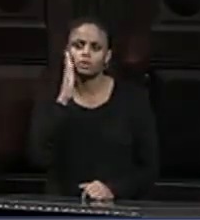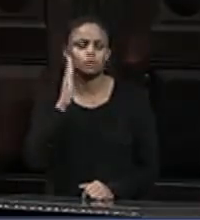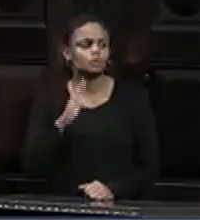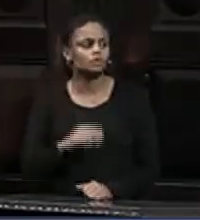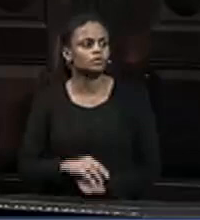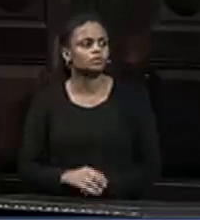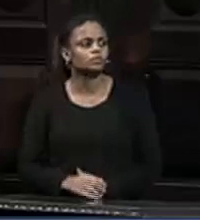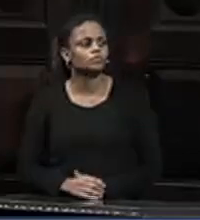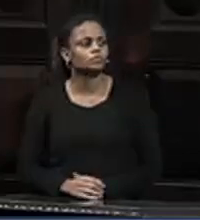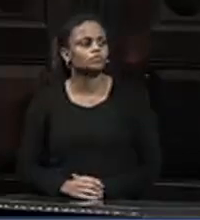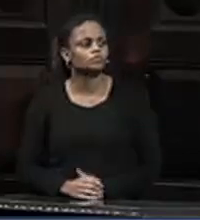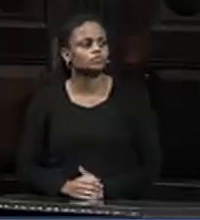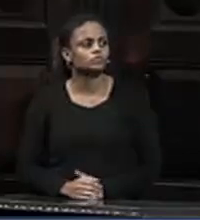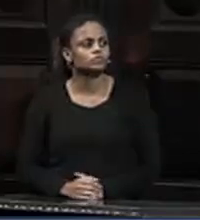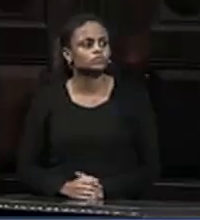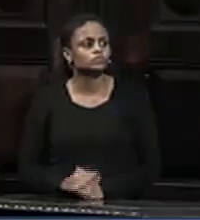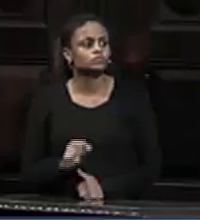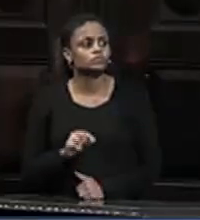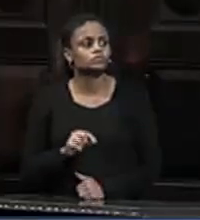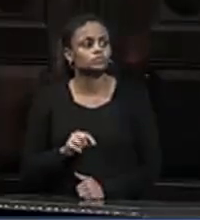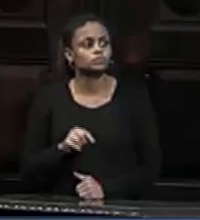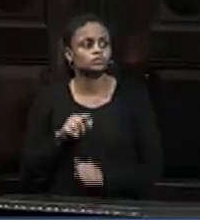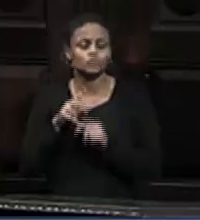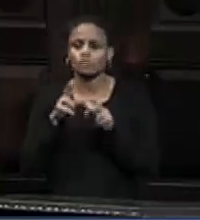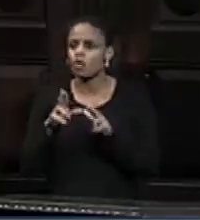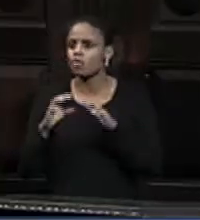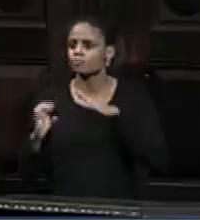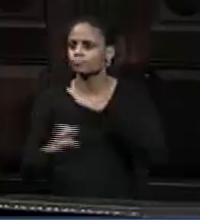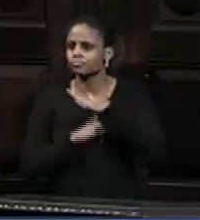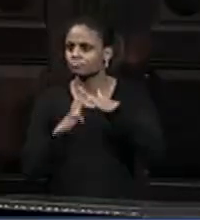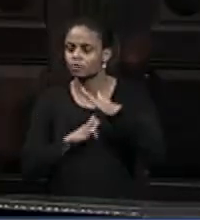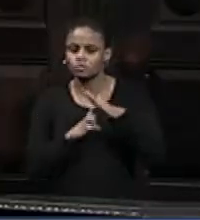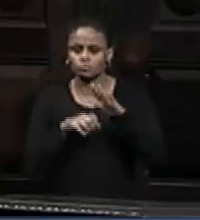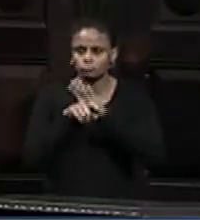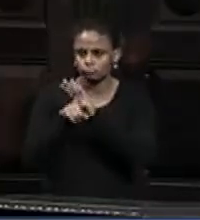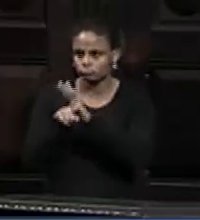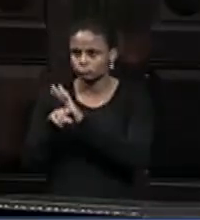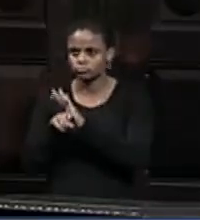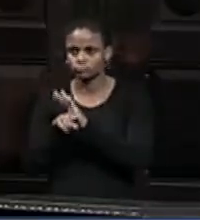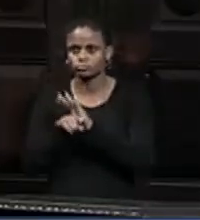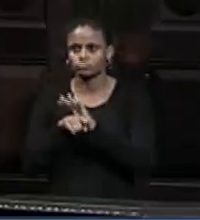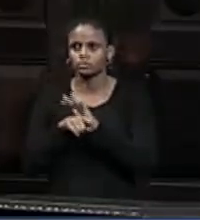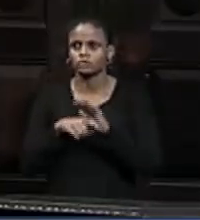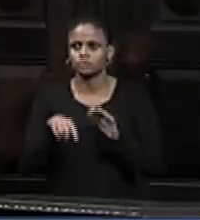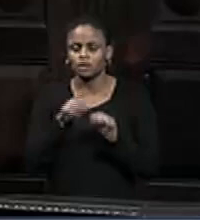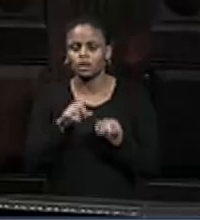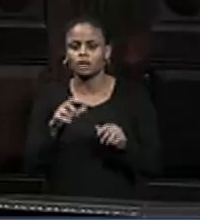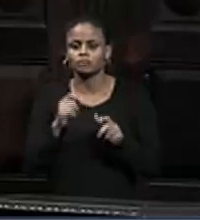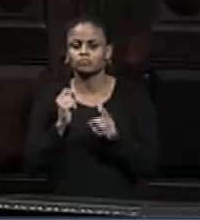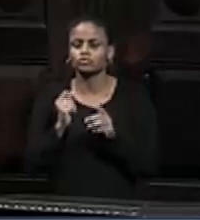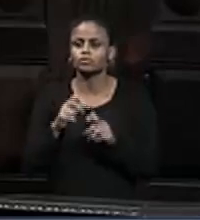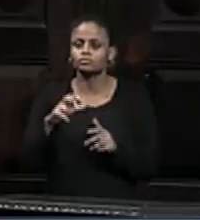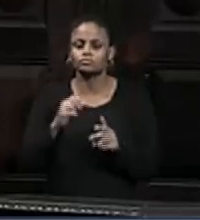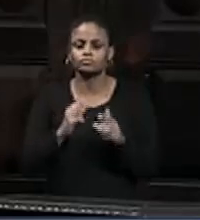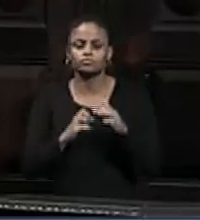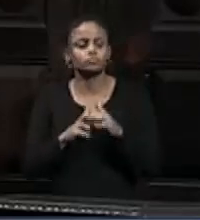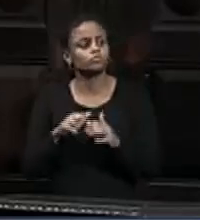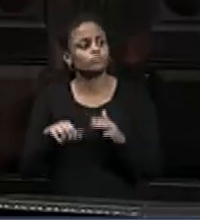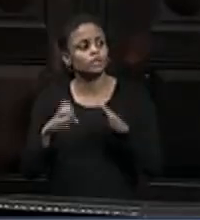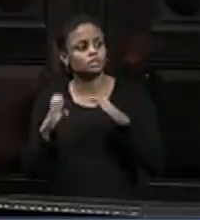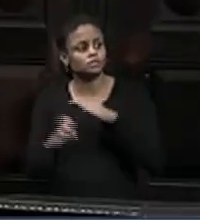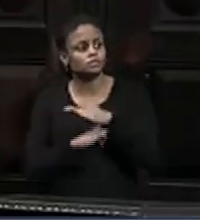que, assim como as agências reguladoras, com as privatizações, as